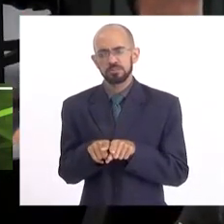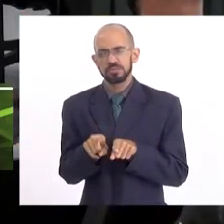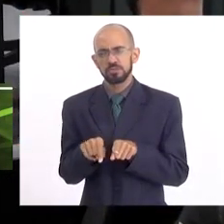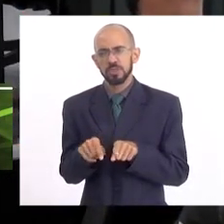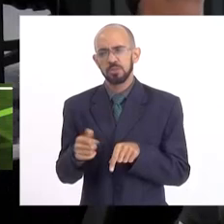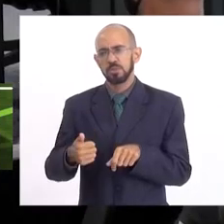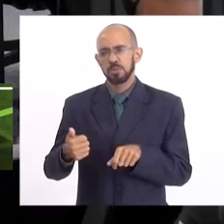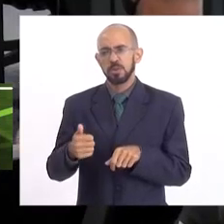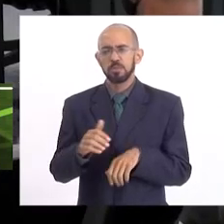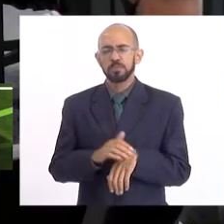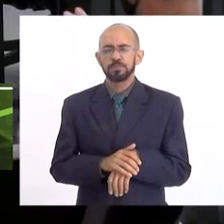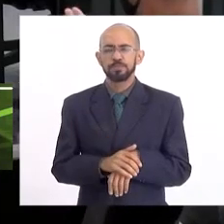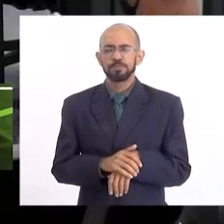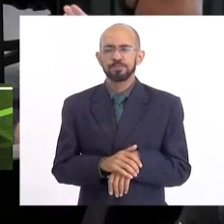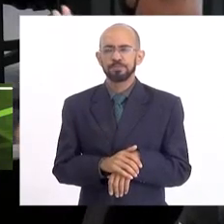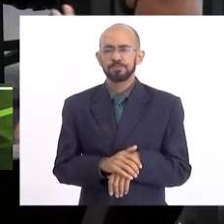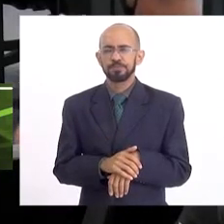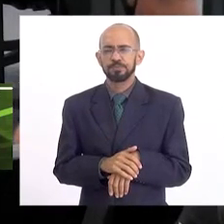ponto.